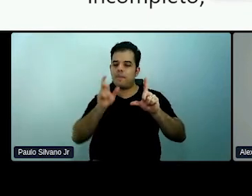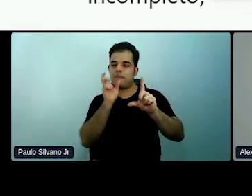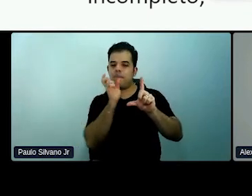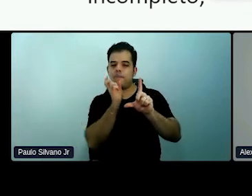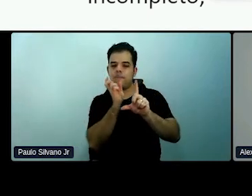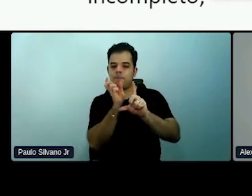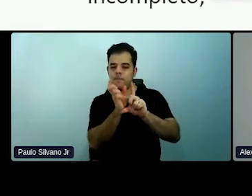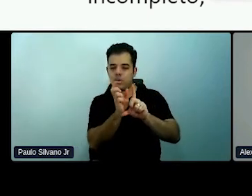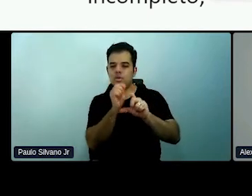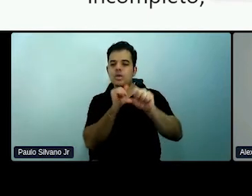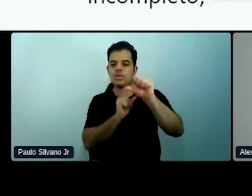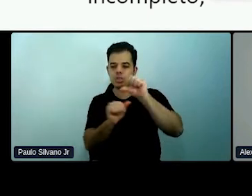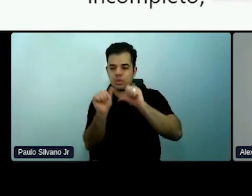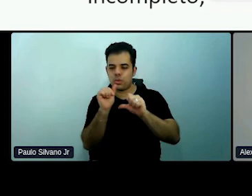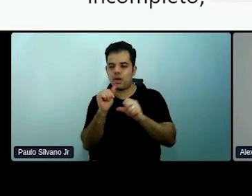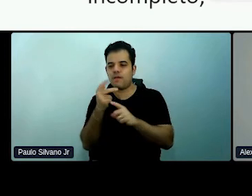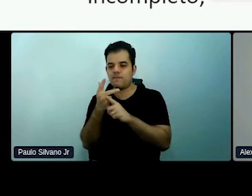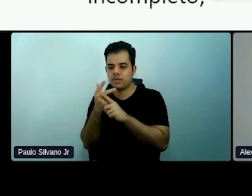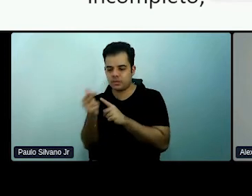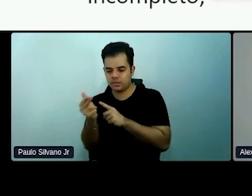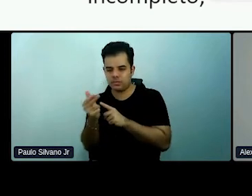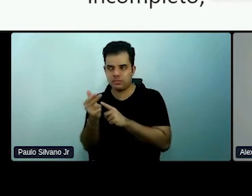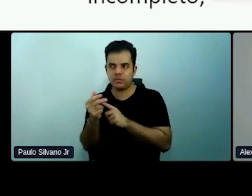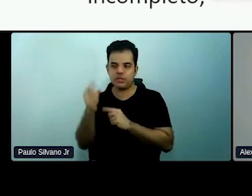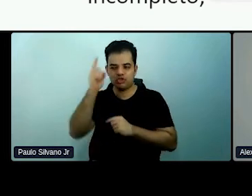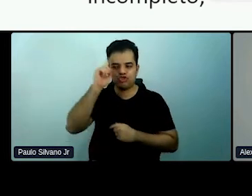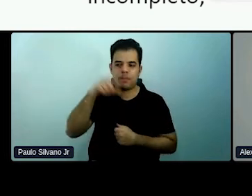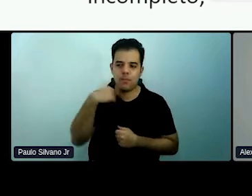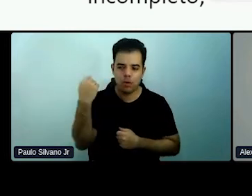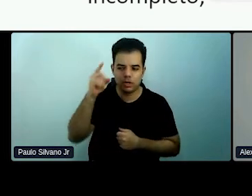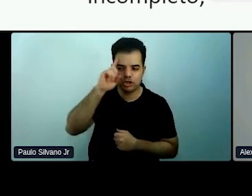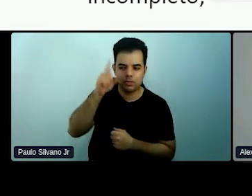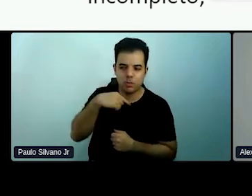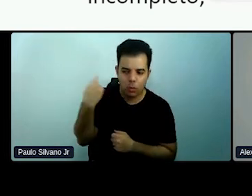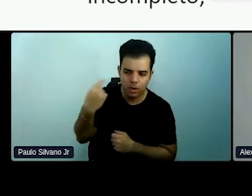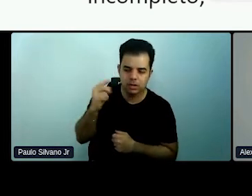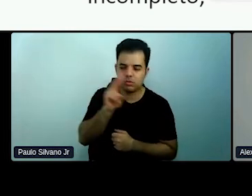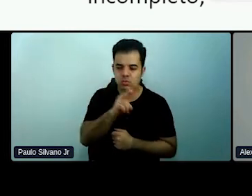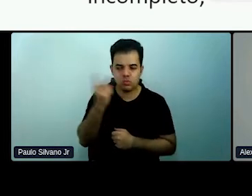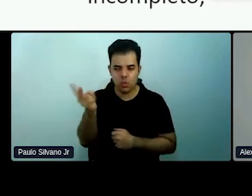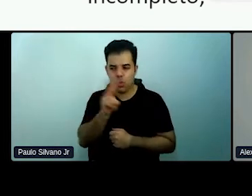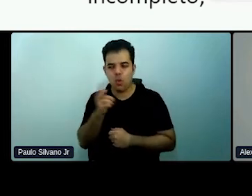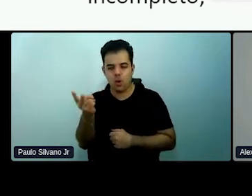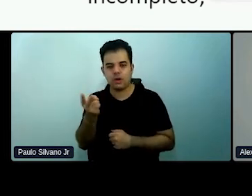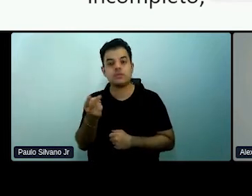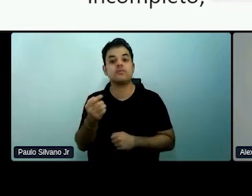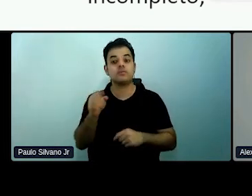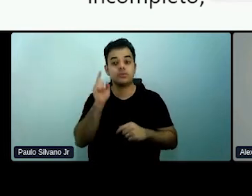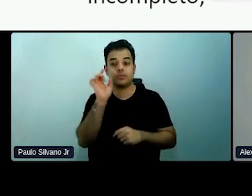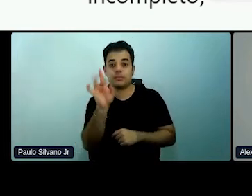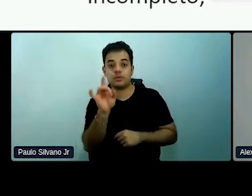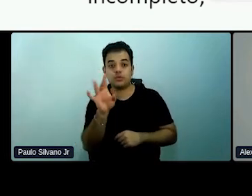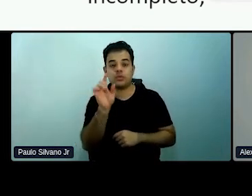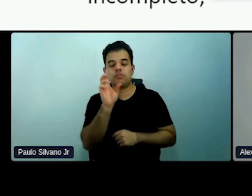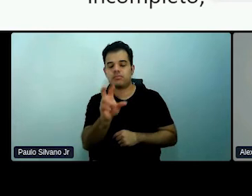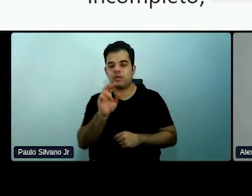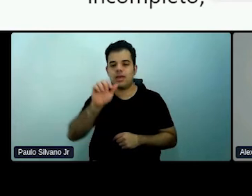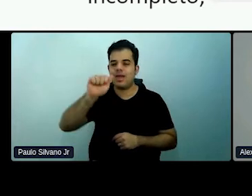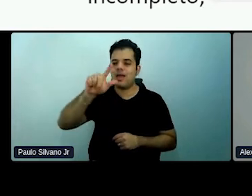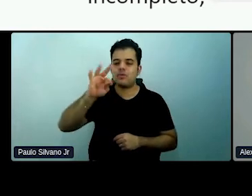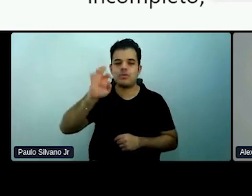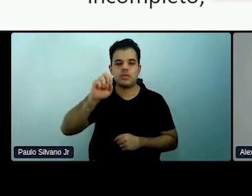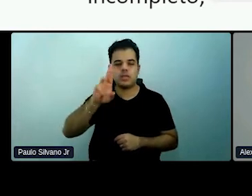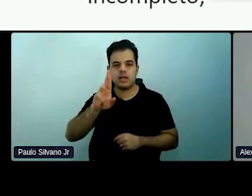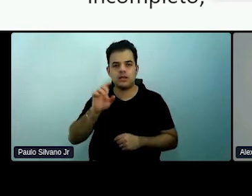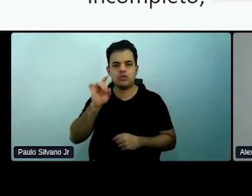de pagamento e vencimento. Só que da forma que eles estão, né, o rótulo, só alterar, ele não traz